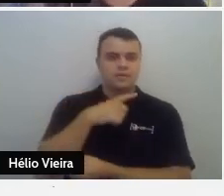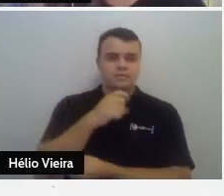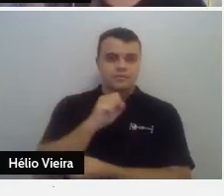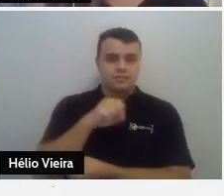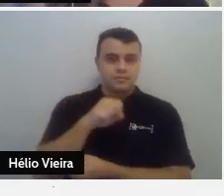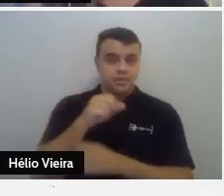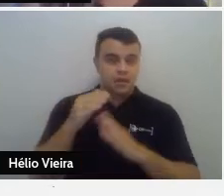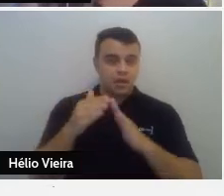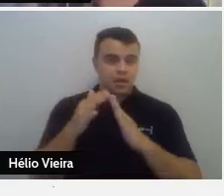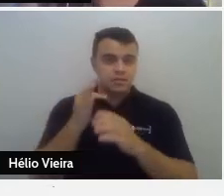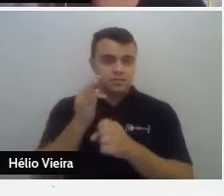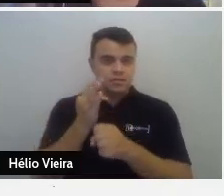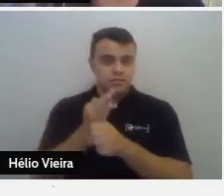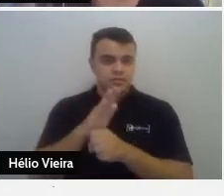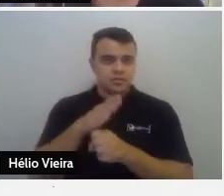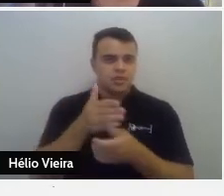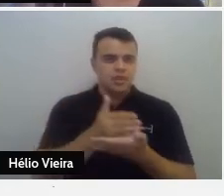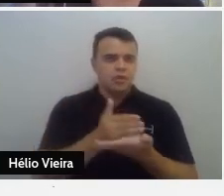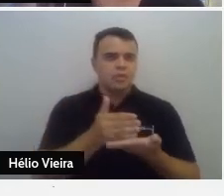Casa Fiat, desde, né, do início